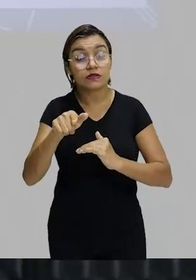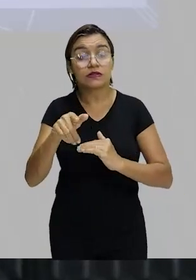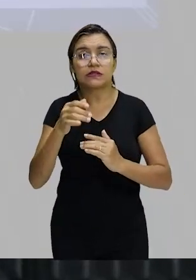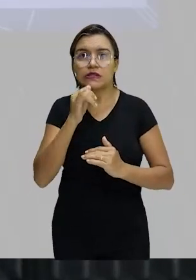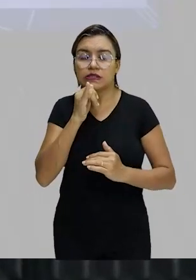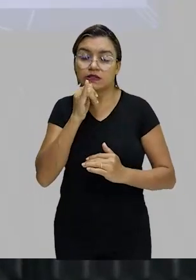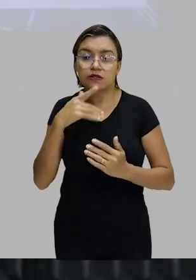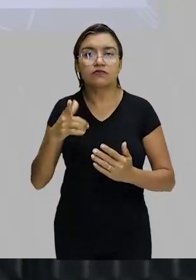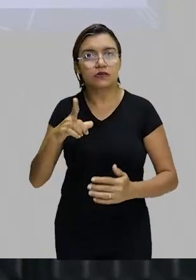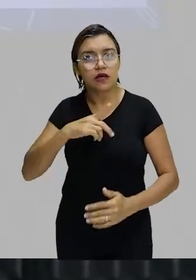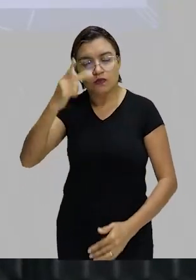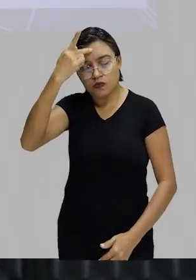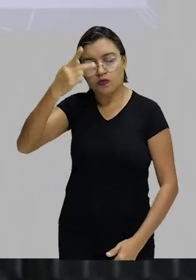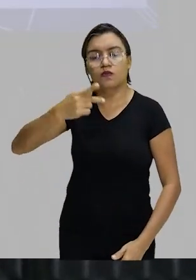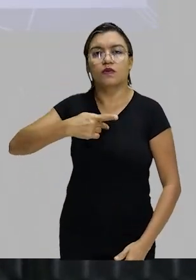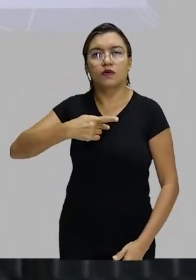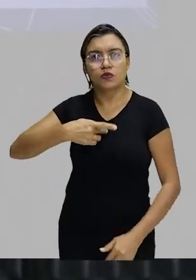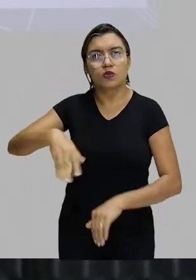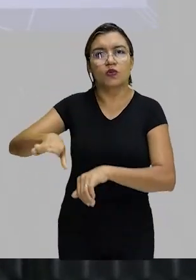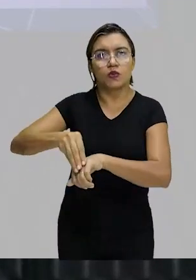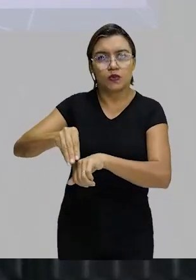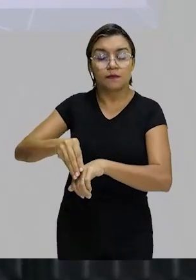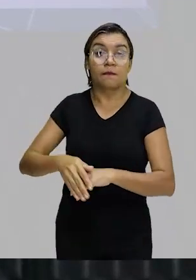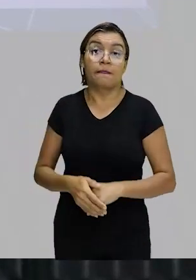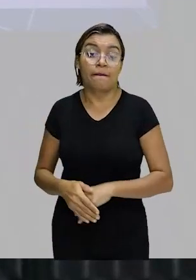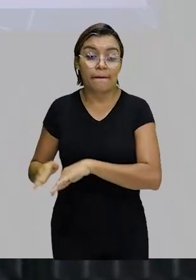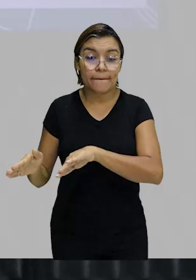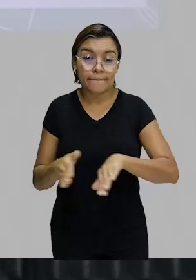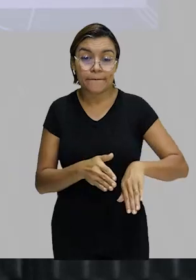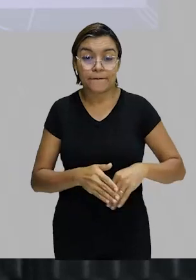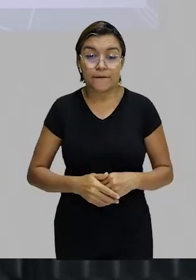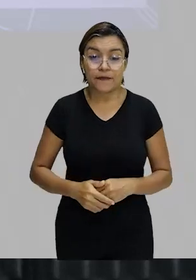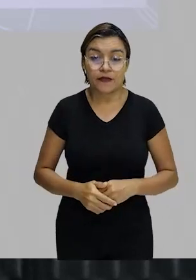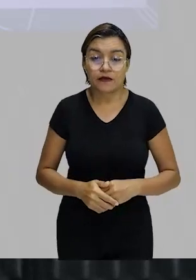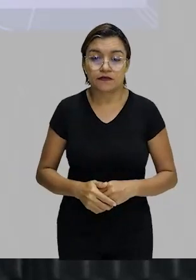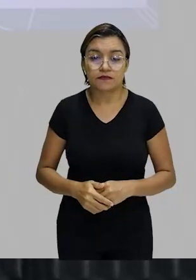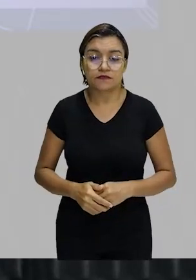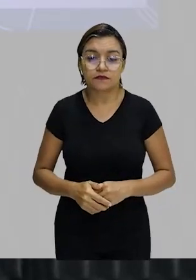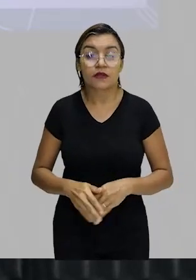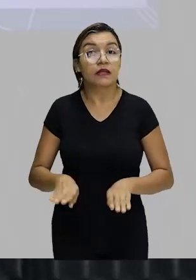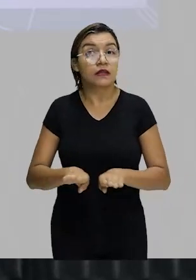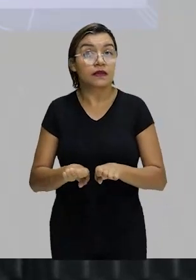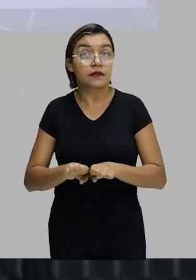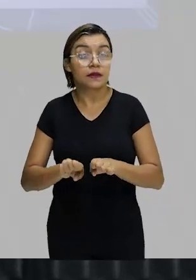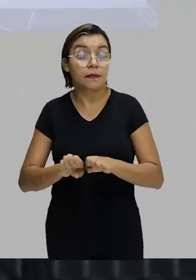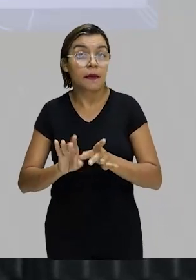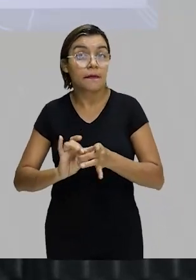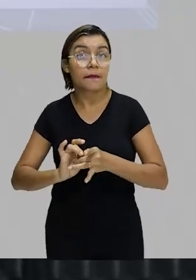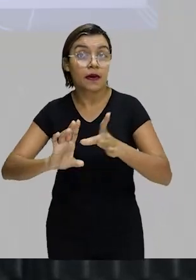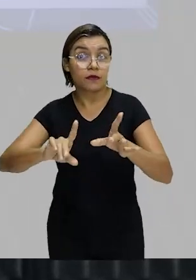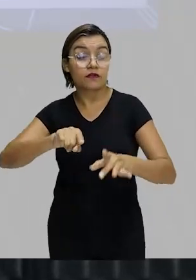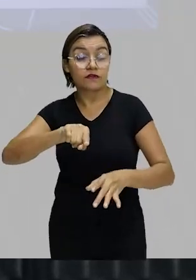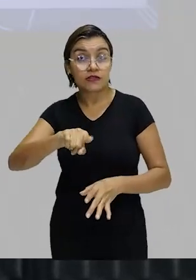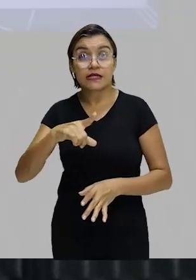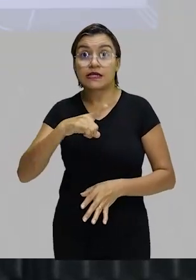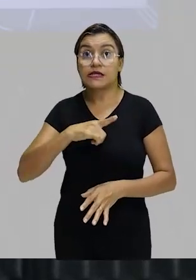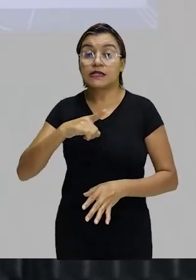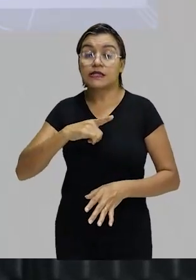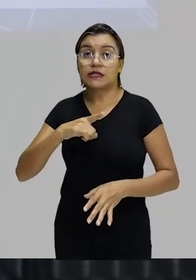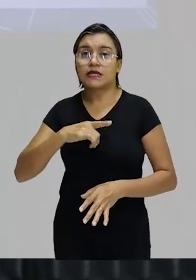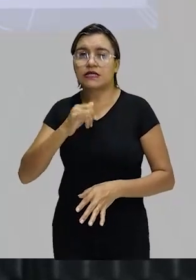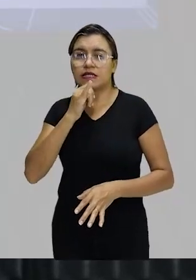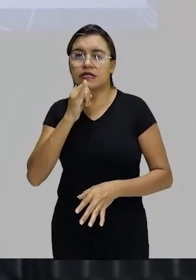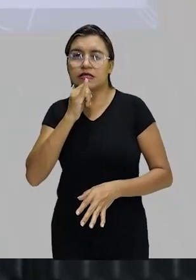oferece esse autoconhecimento. E creates bonds within diversity. Ela permite que você estabeleça